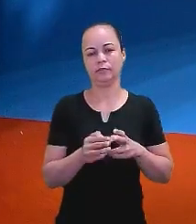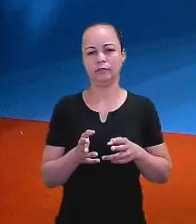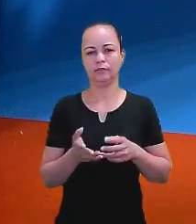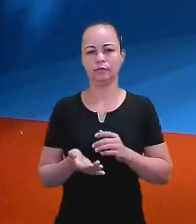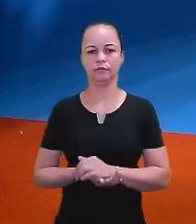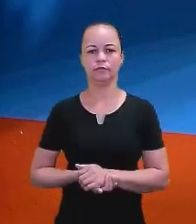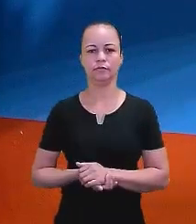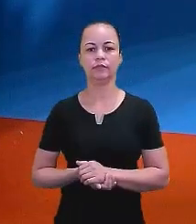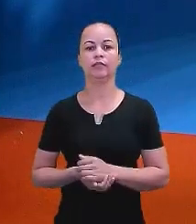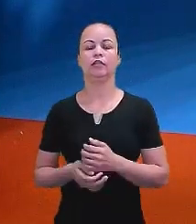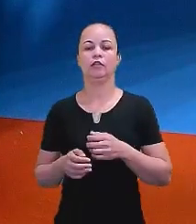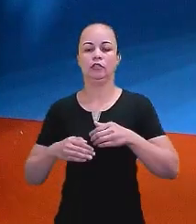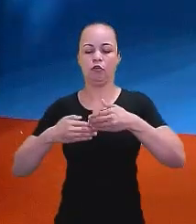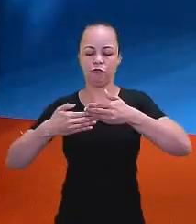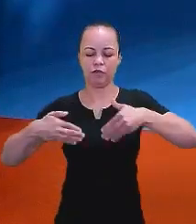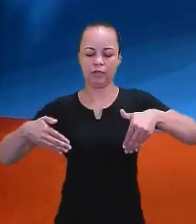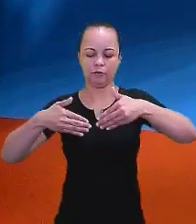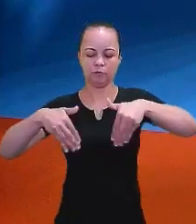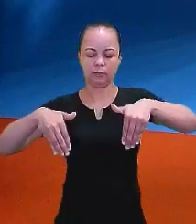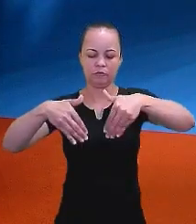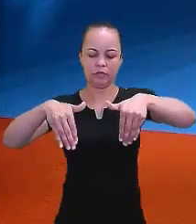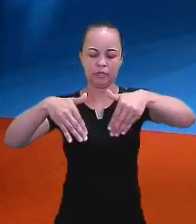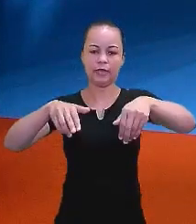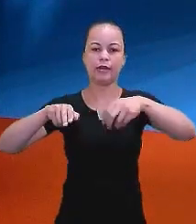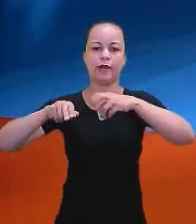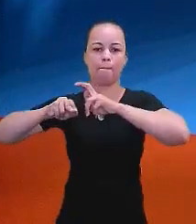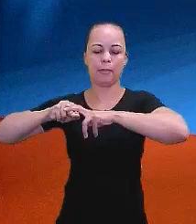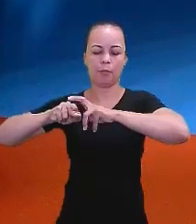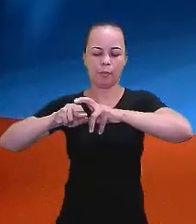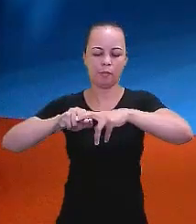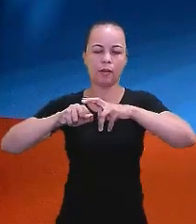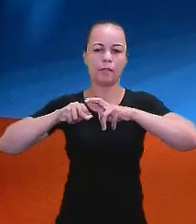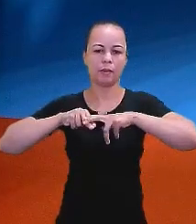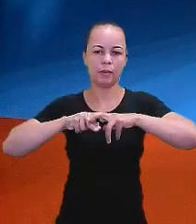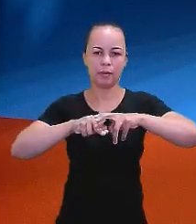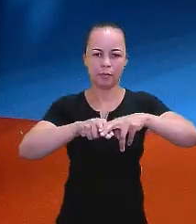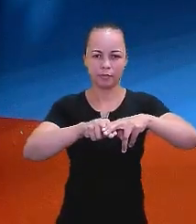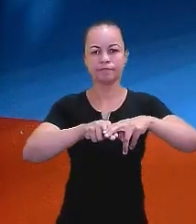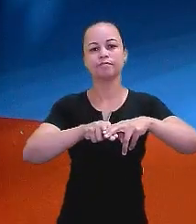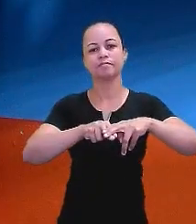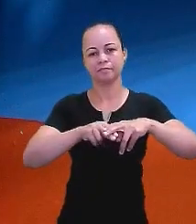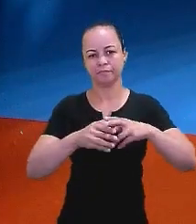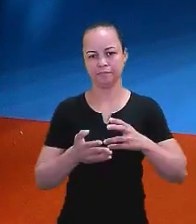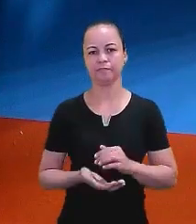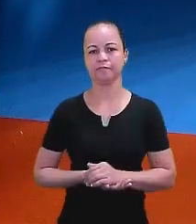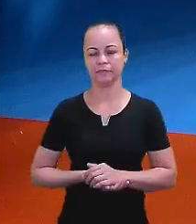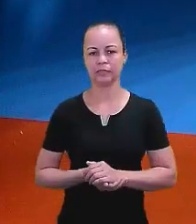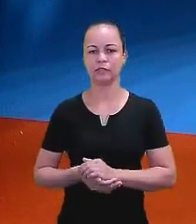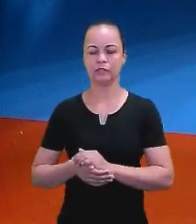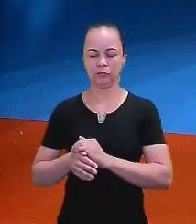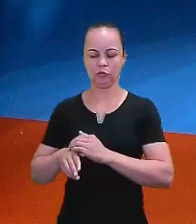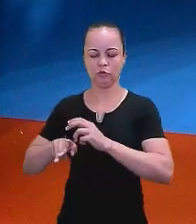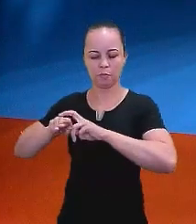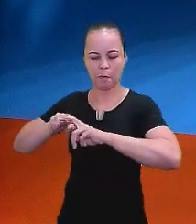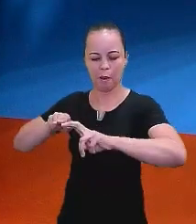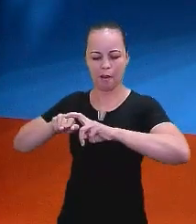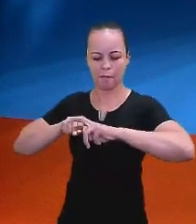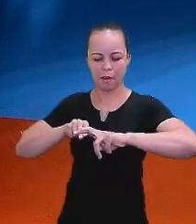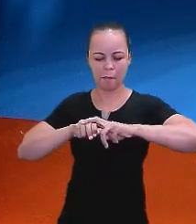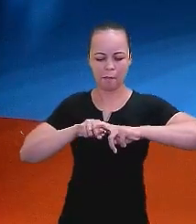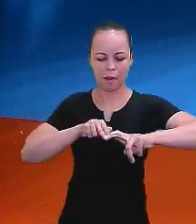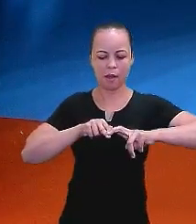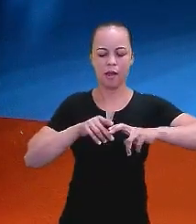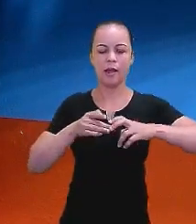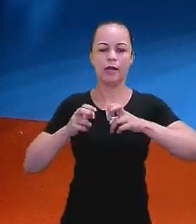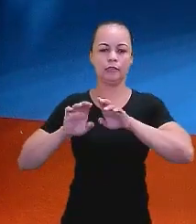multiplicação. Fileira, fileira, isso 12 vezes, ó. E poltrona em cada fileira, 16. Então,